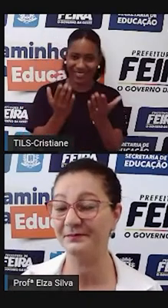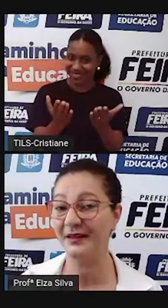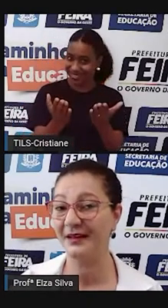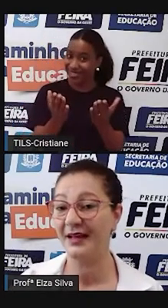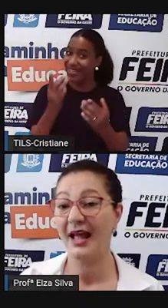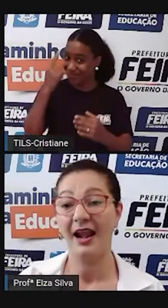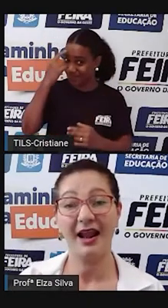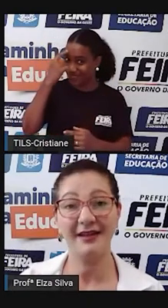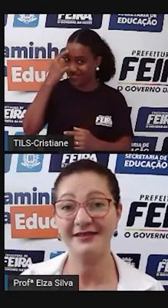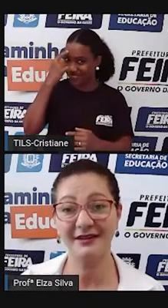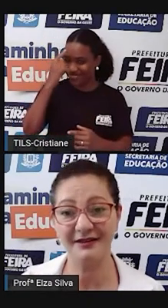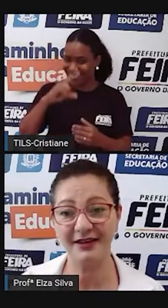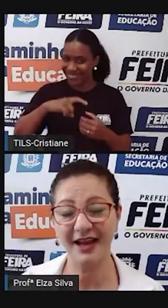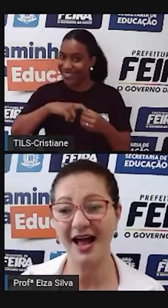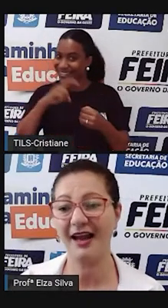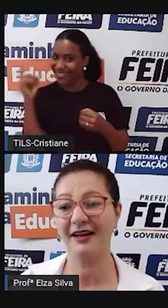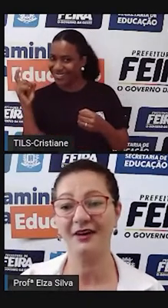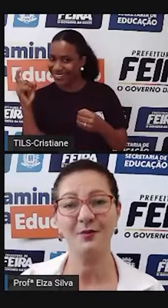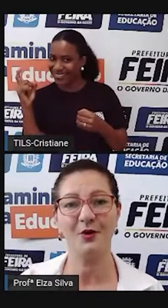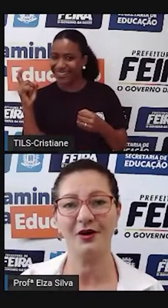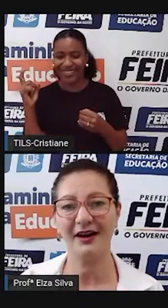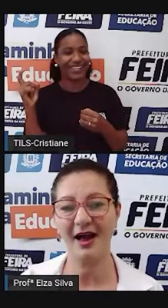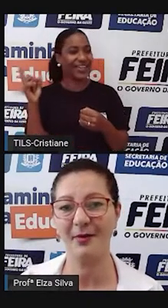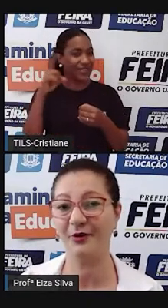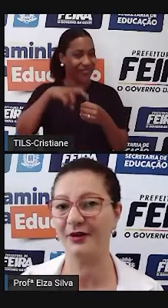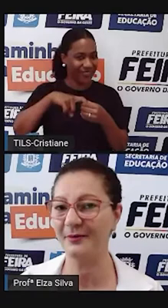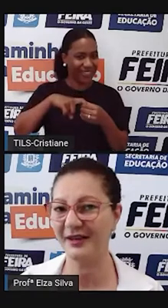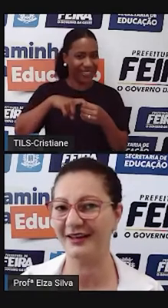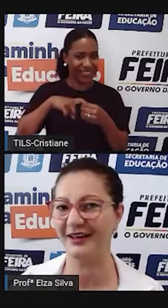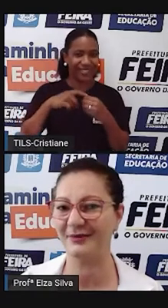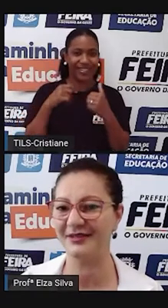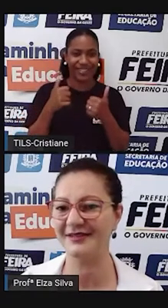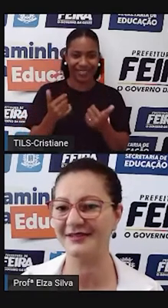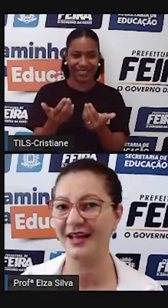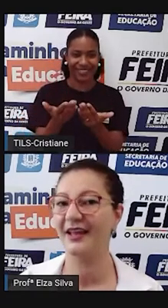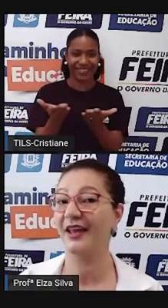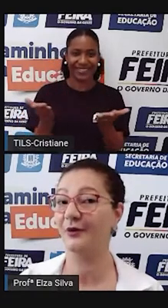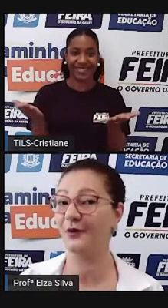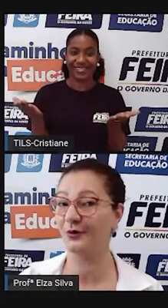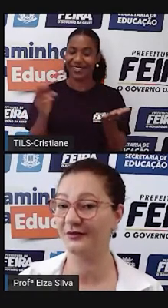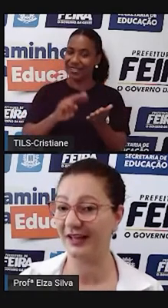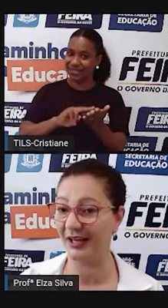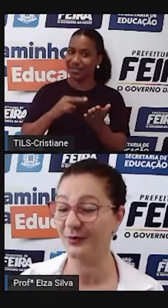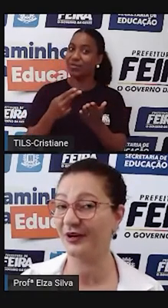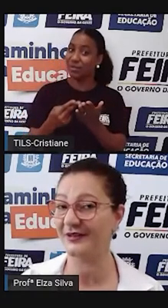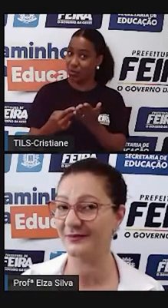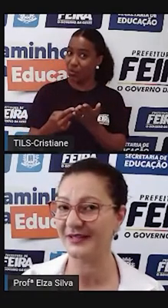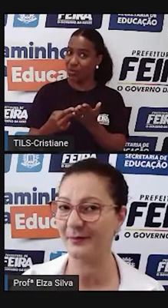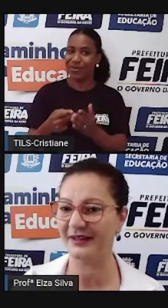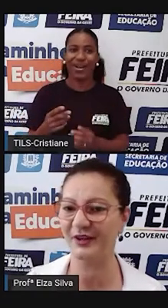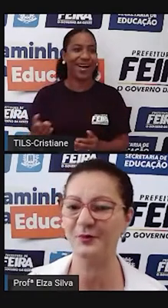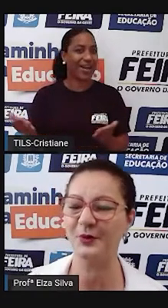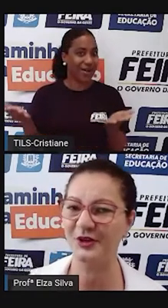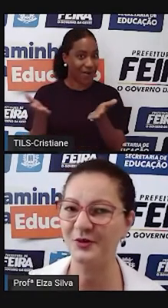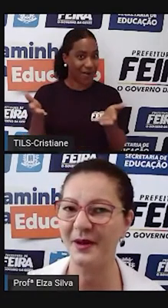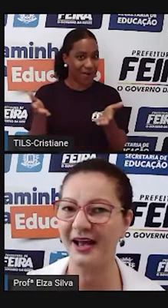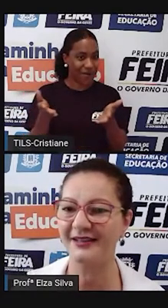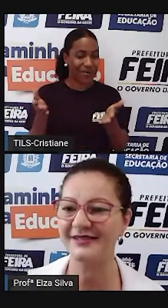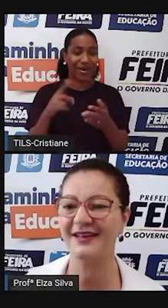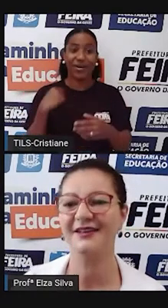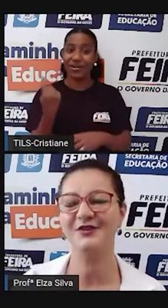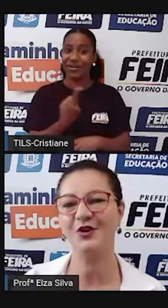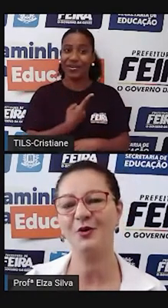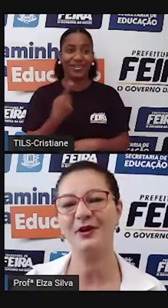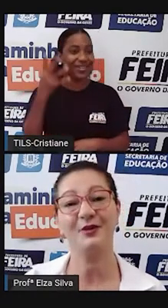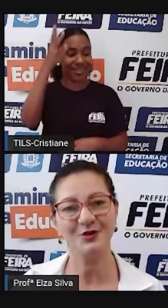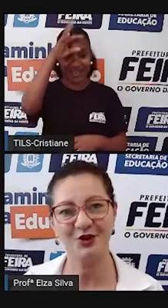foi? Let's learn a little more about Olympic Games. Eu voltei porque nós vamos aprender um pouquinho